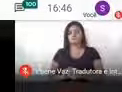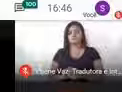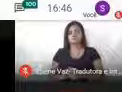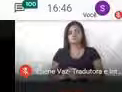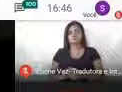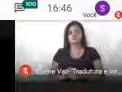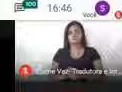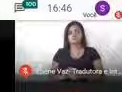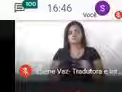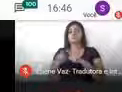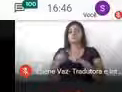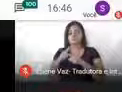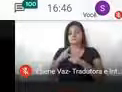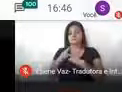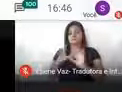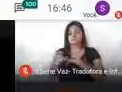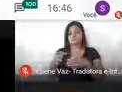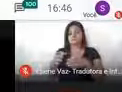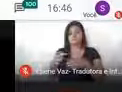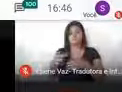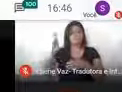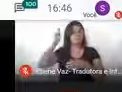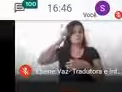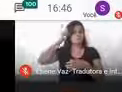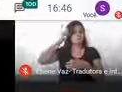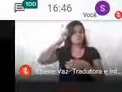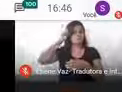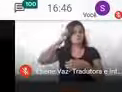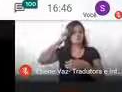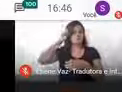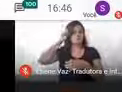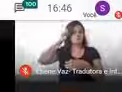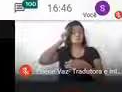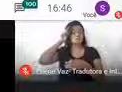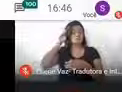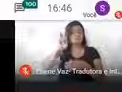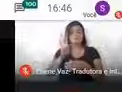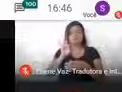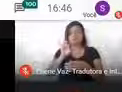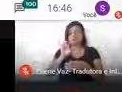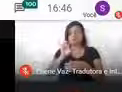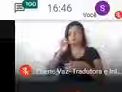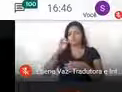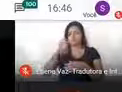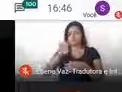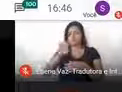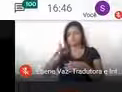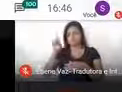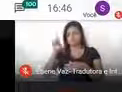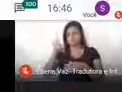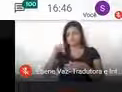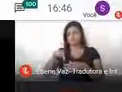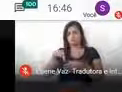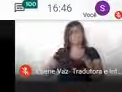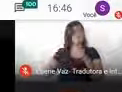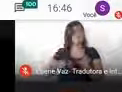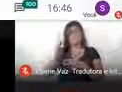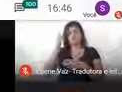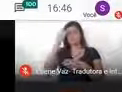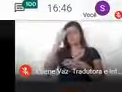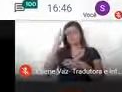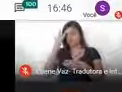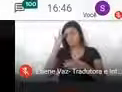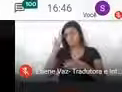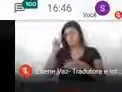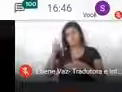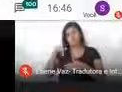justamente os indígenas Tembé, né, que já estavam aí na região, ocupando essa região, são indígenas que migraram,